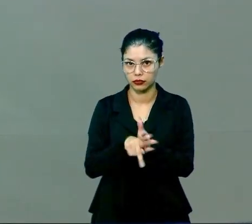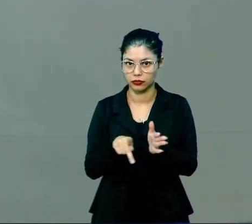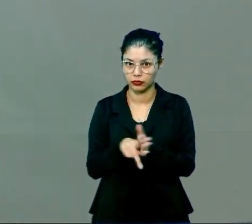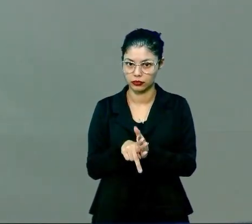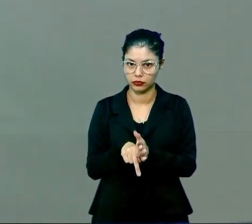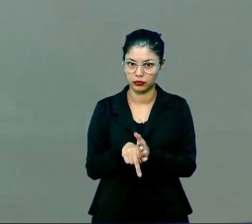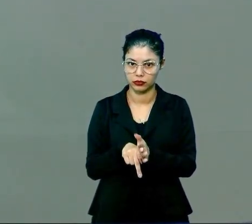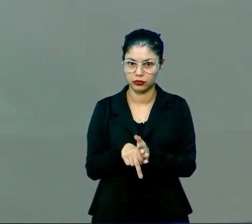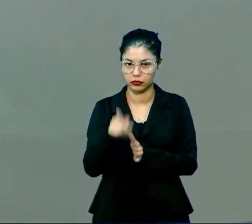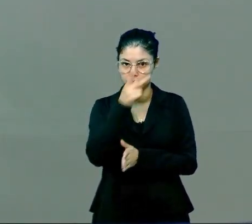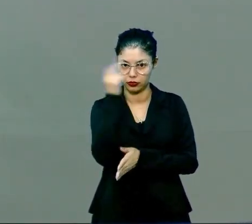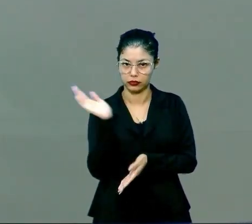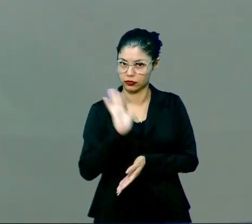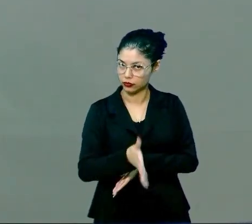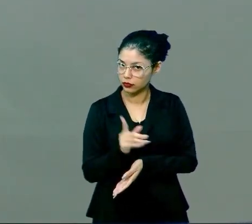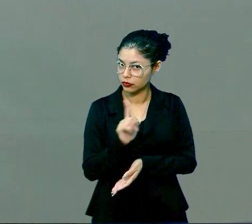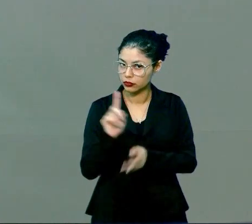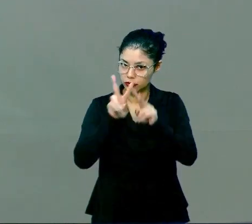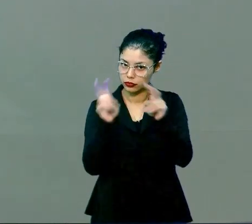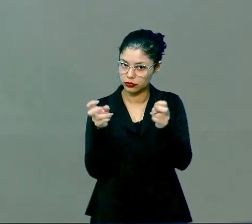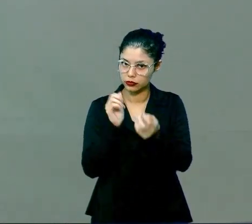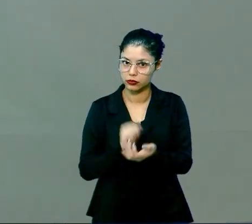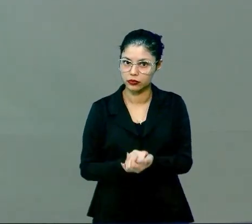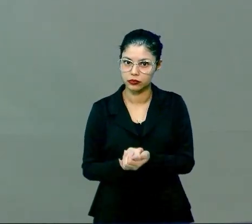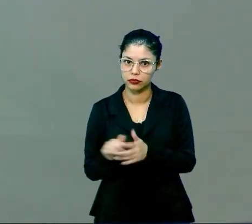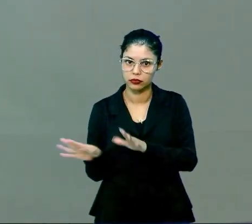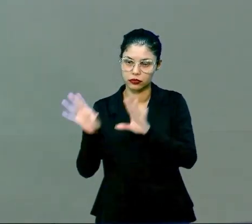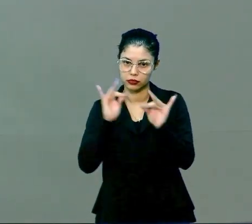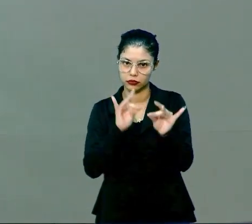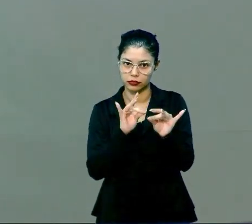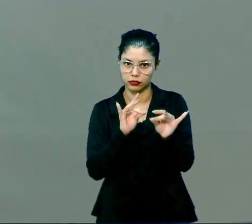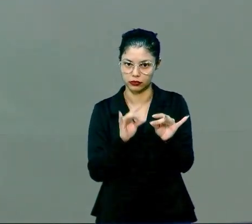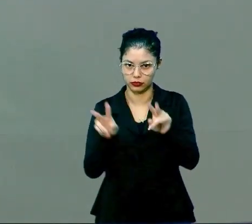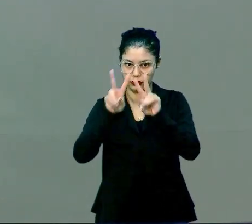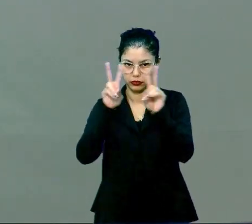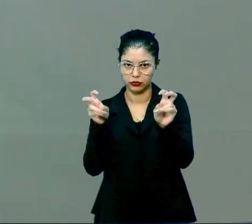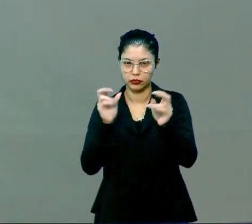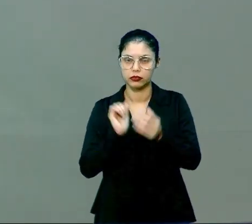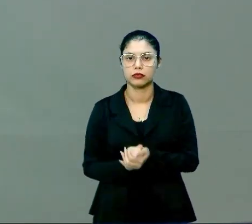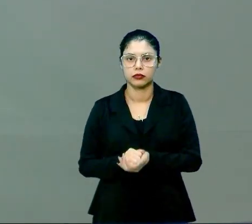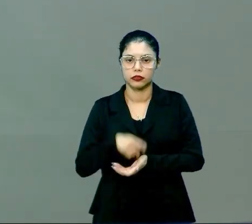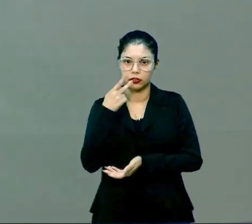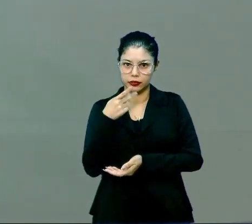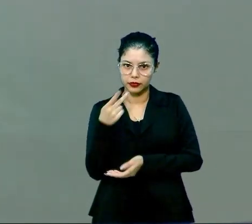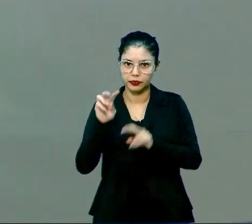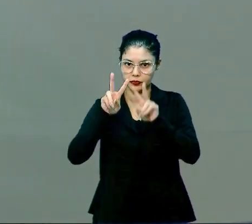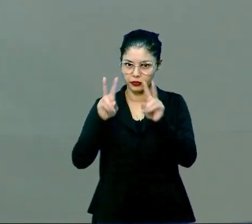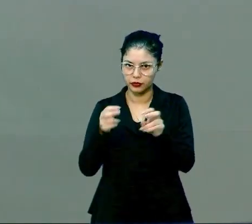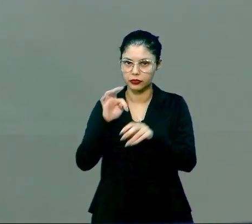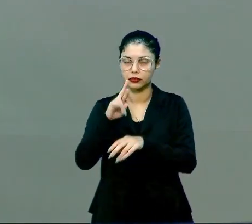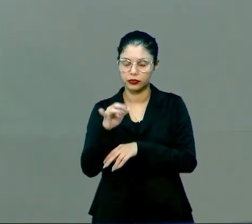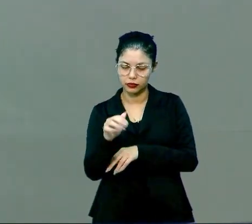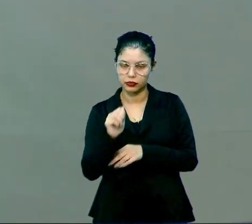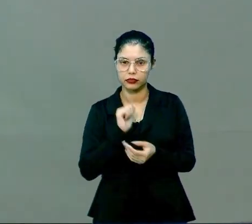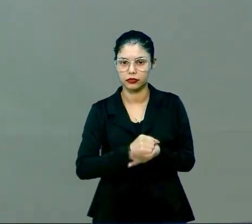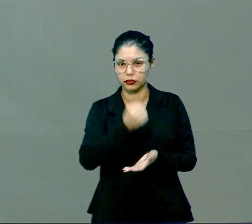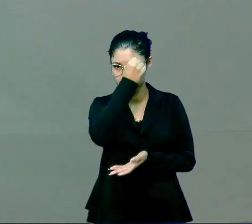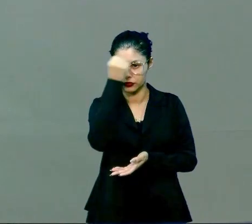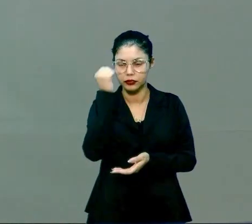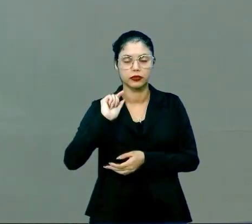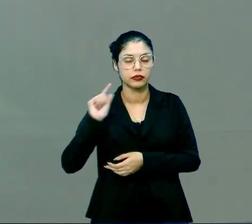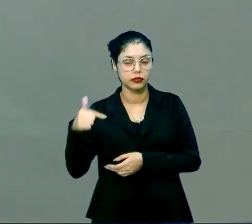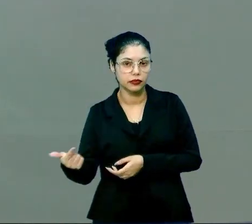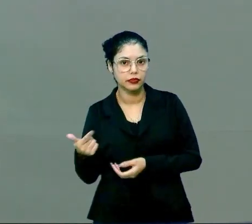próprio candidato, já não é mais a teoria. Eu trouxe o tópico com o tema, eu citei a teoria do sociólogo e